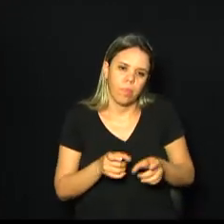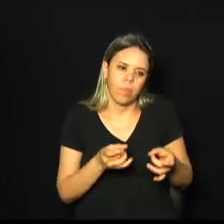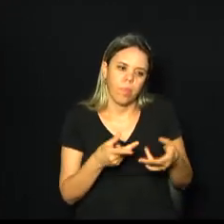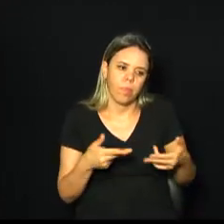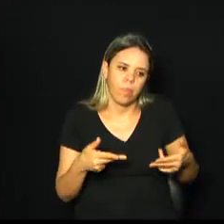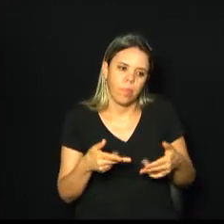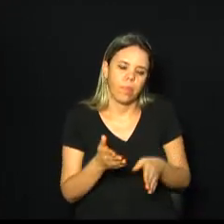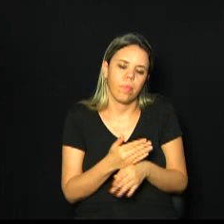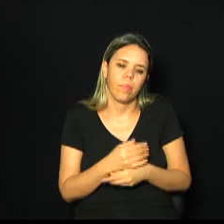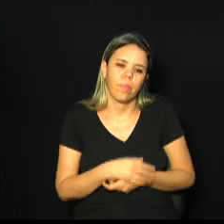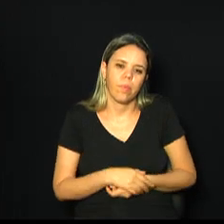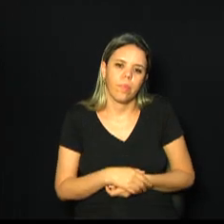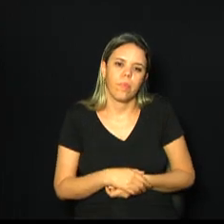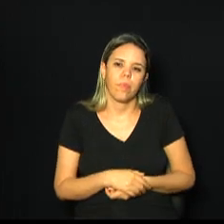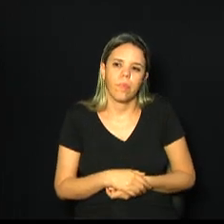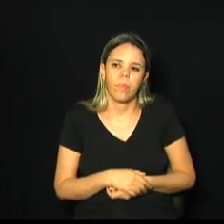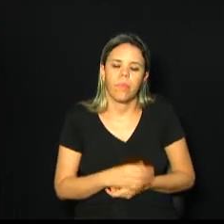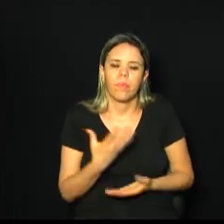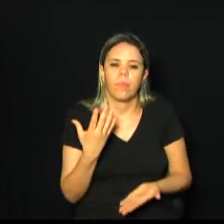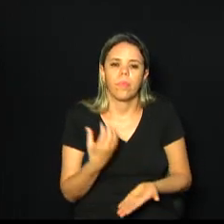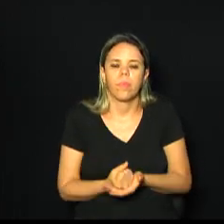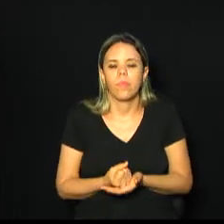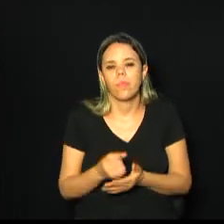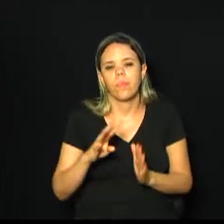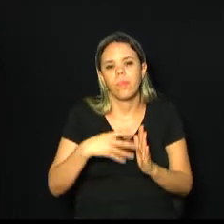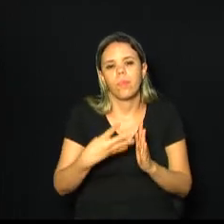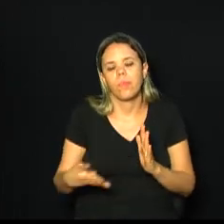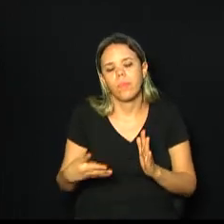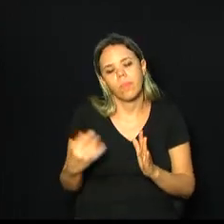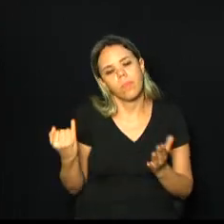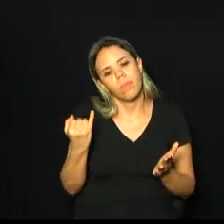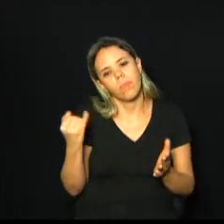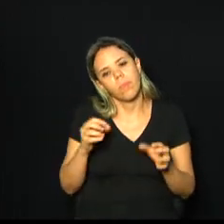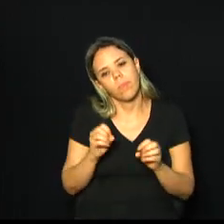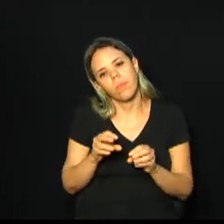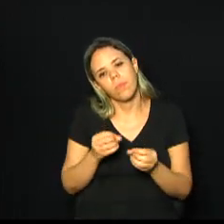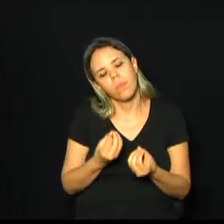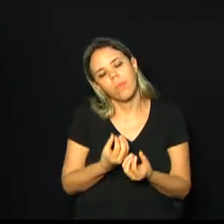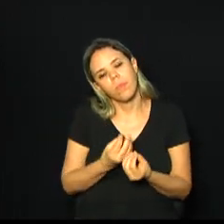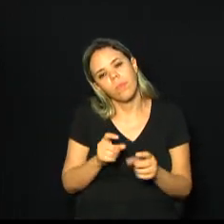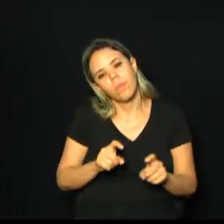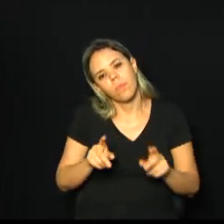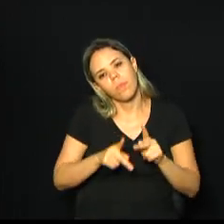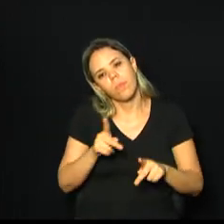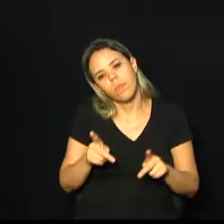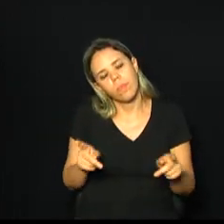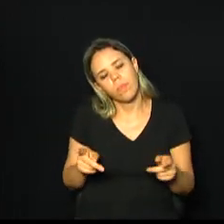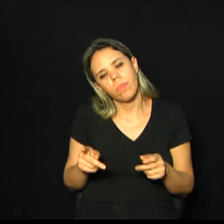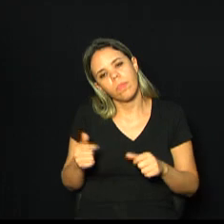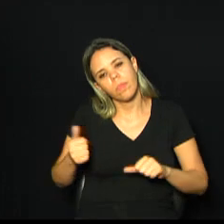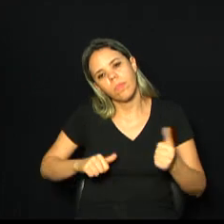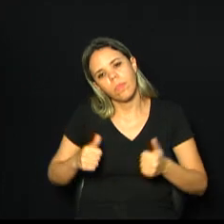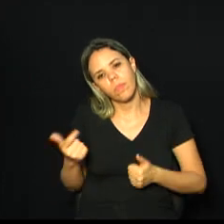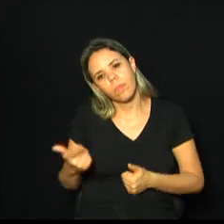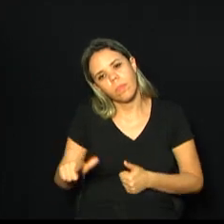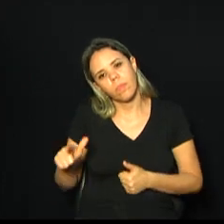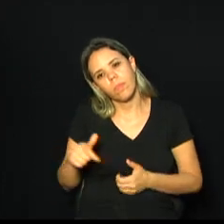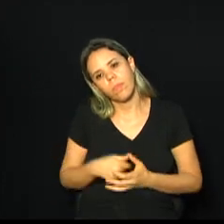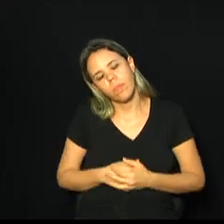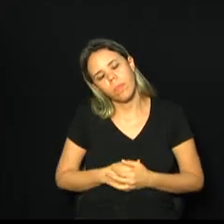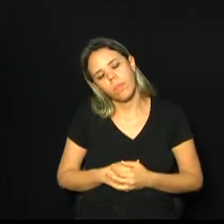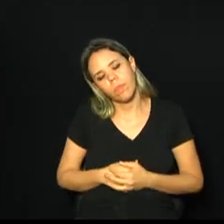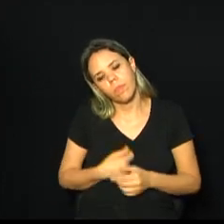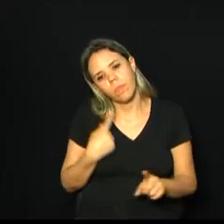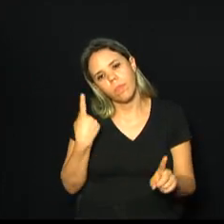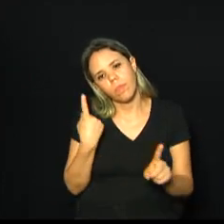canto. Entendeu? Tem banco de dados com tabelas, com informações lá, que a pessoa tem que minerar o negócio de novo para